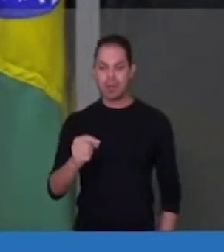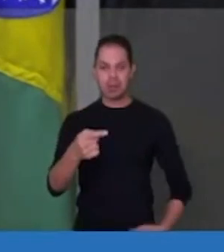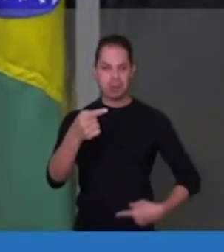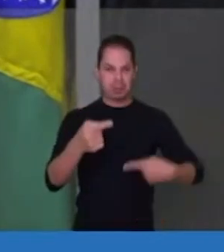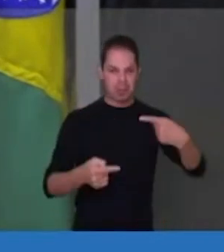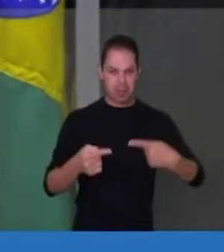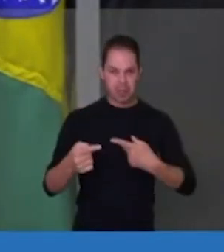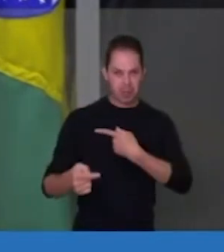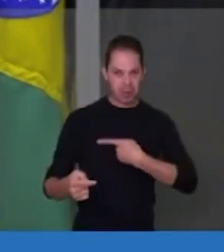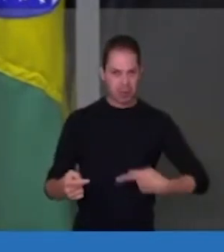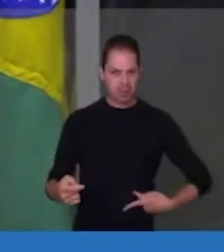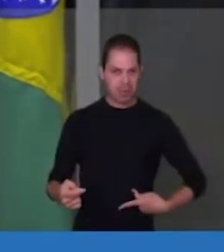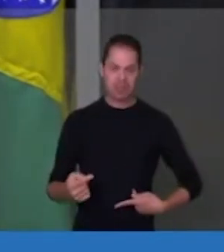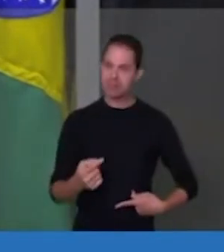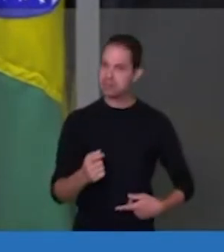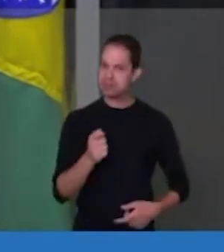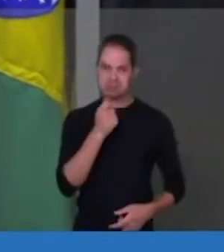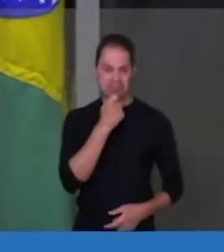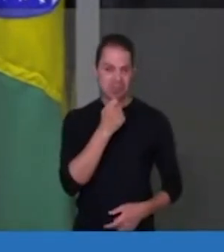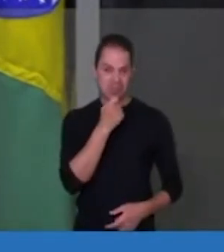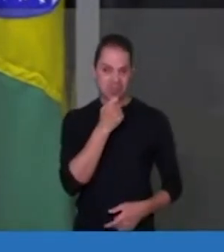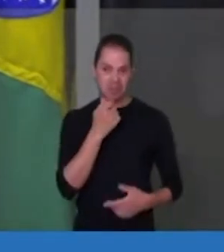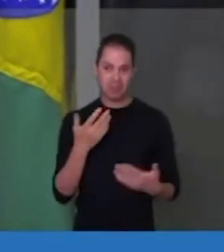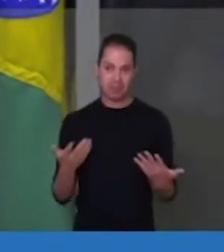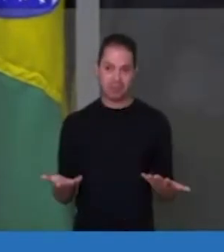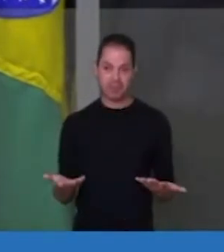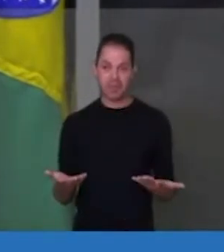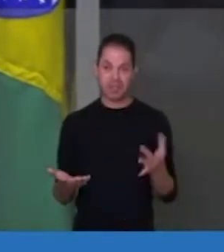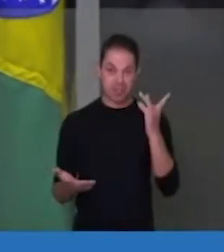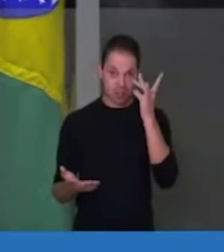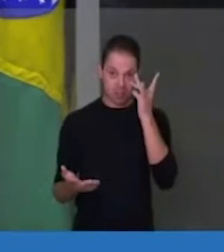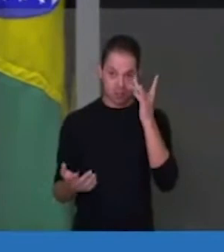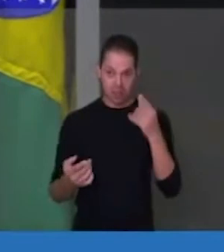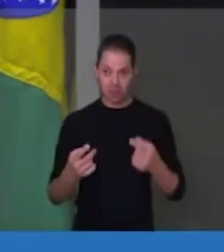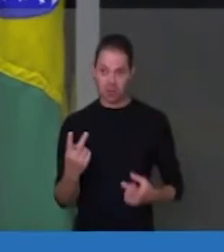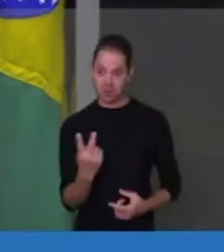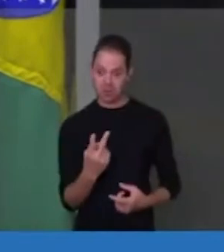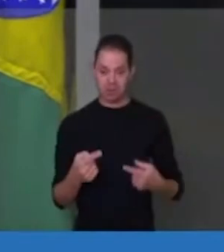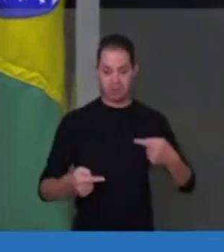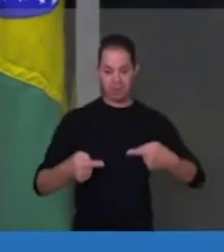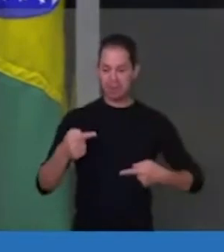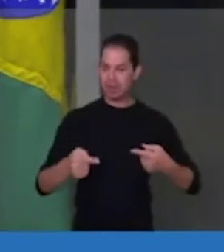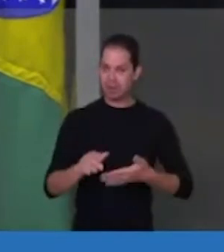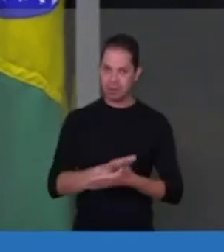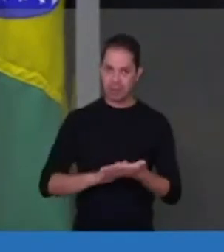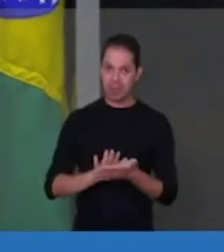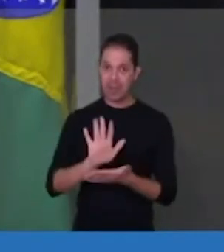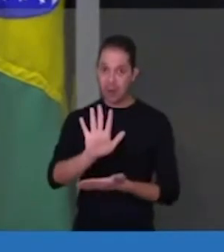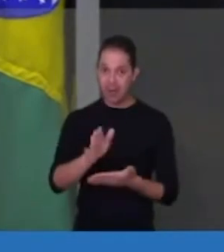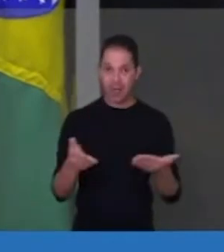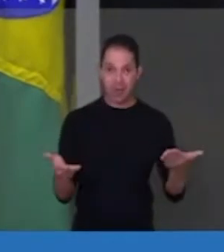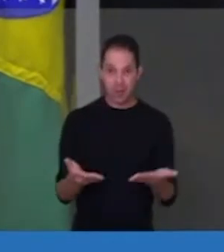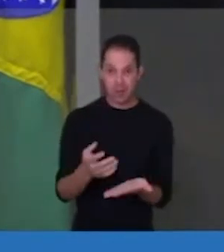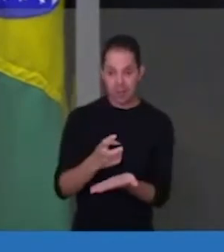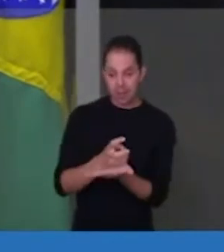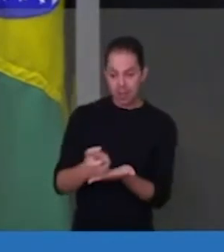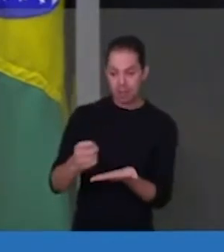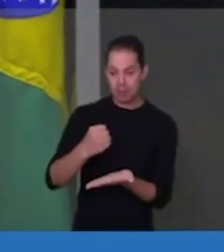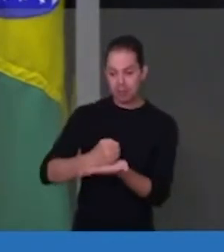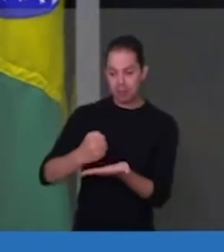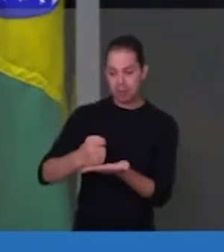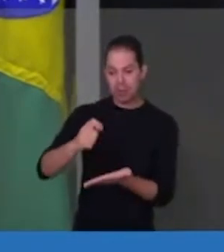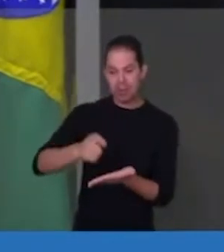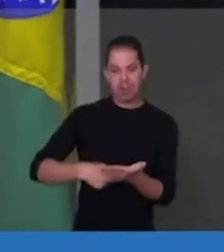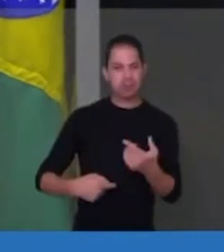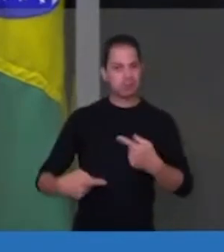República, então Dilma. Hoje, nós, ao protocolar o pedido de impeachment, também não há nenhum